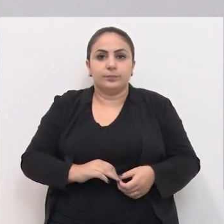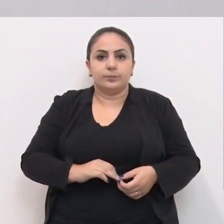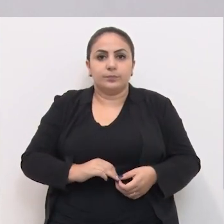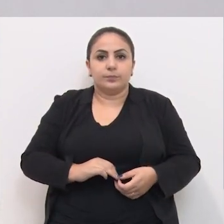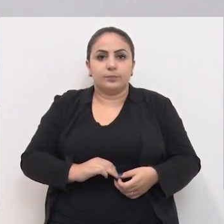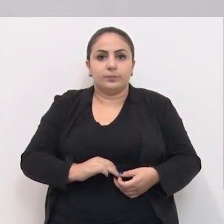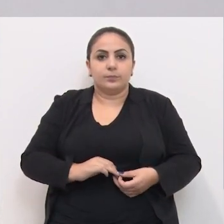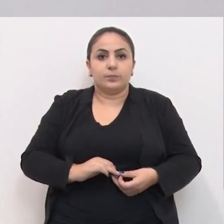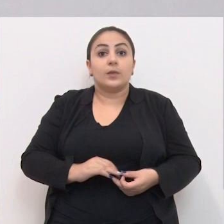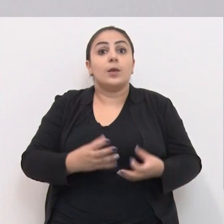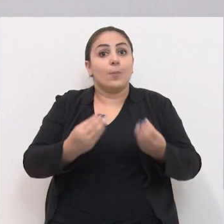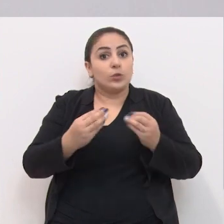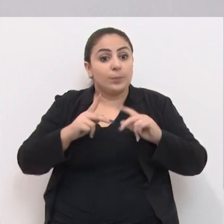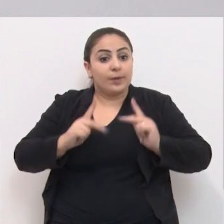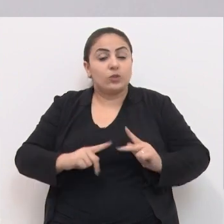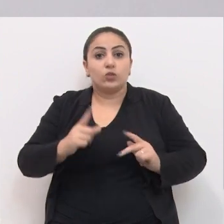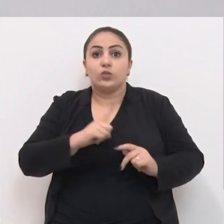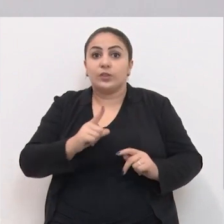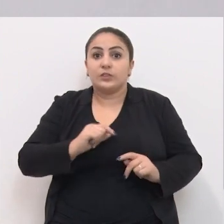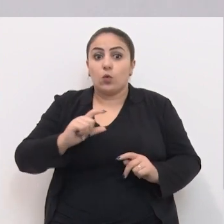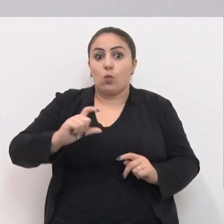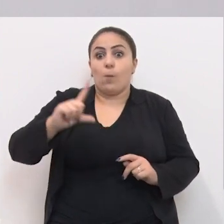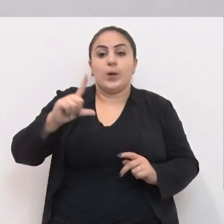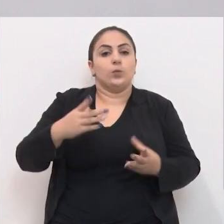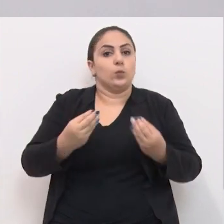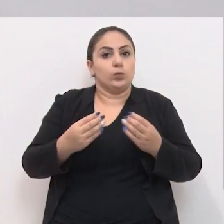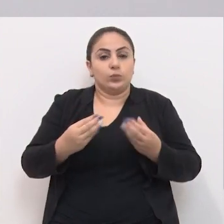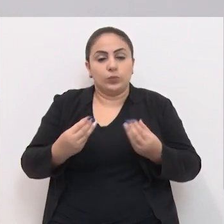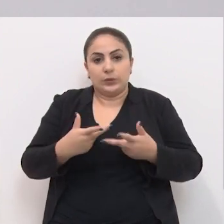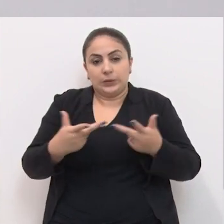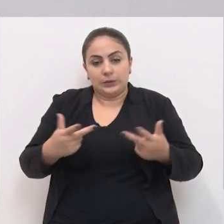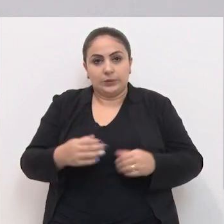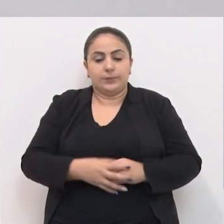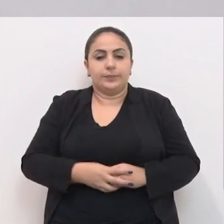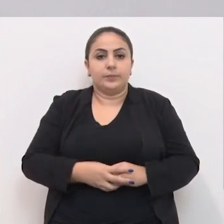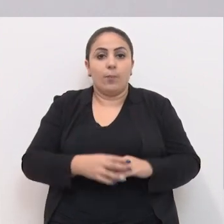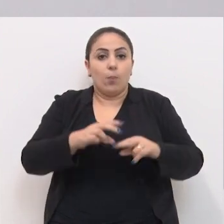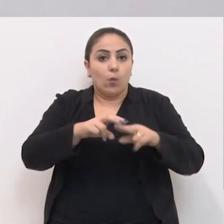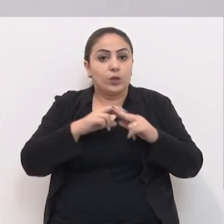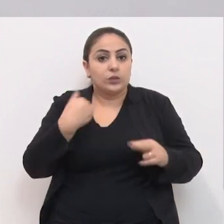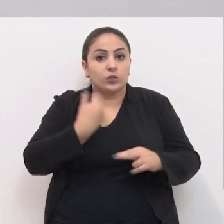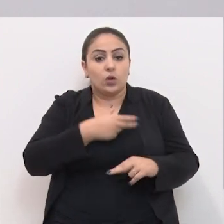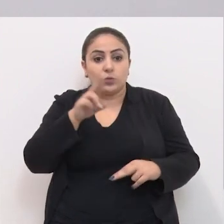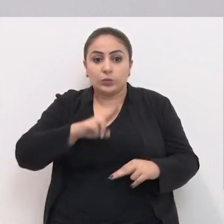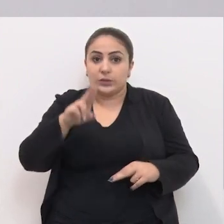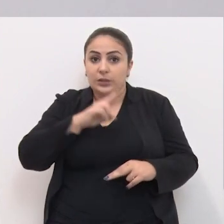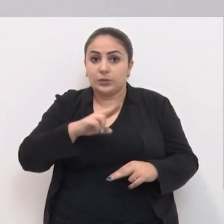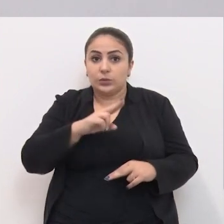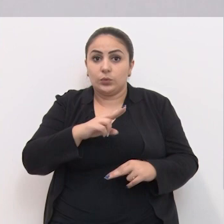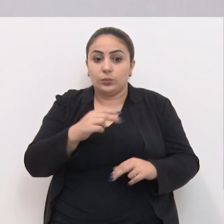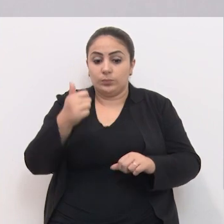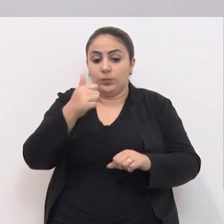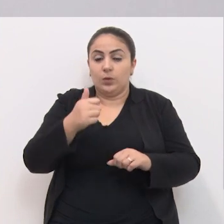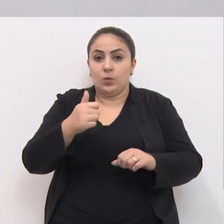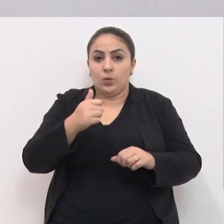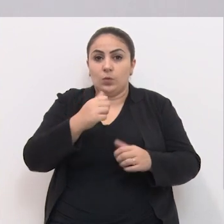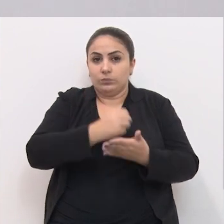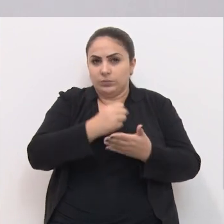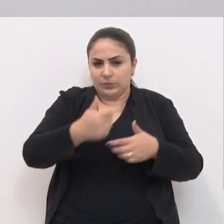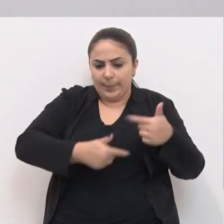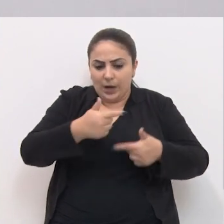era para ela estar pagando durante todo esse período o valor correto, o valor justo, e não pagou. E agora, sim, foi feita essa correção e vai começar a